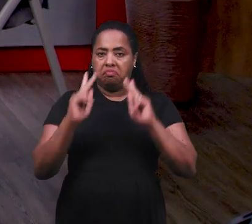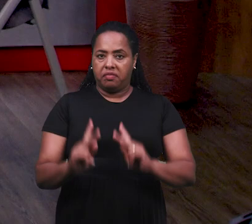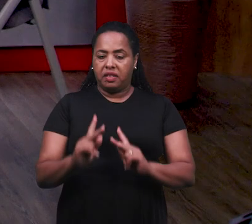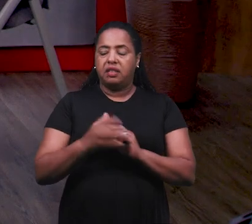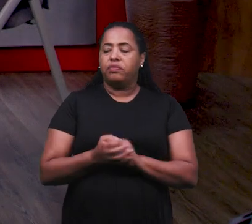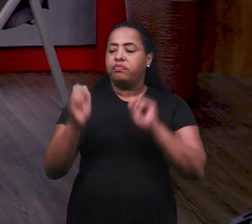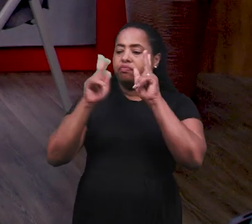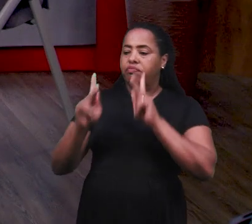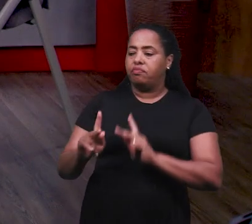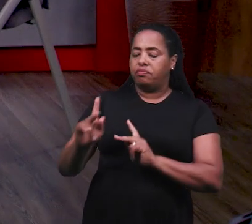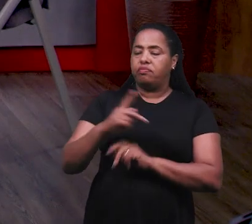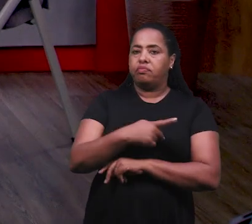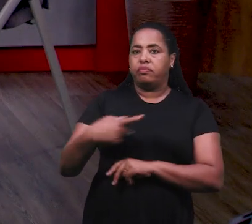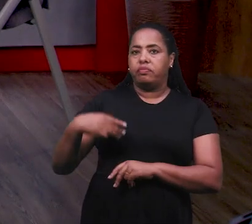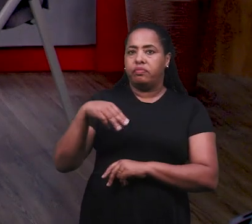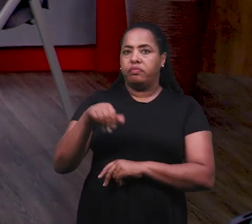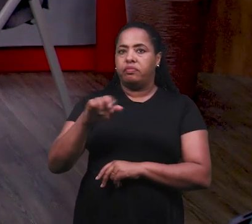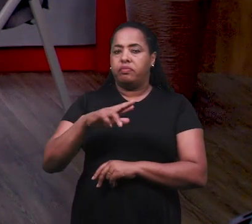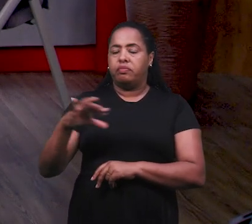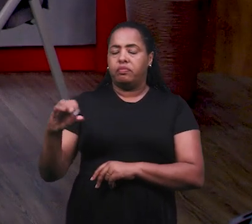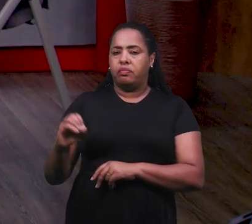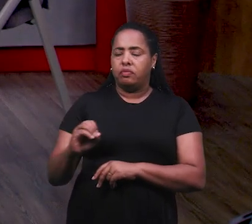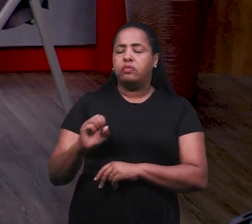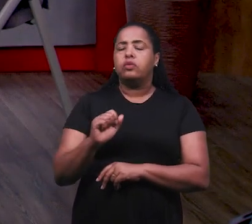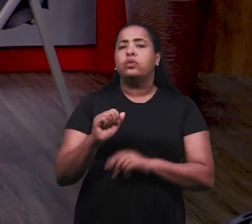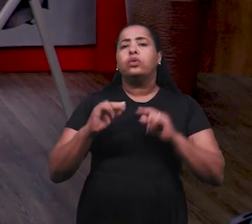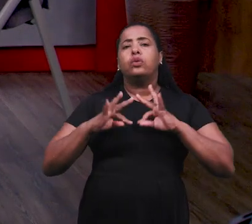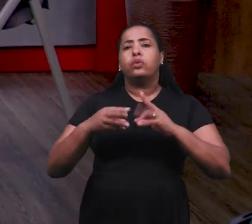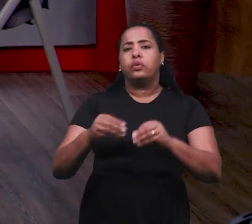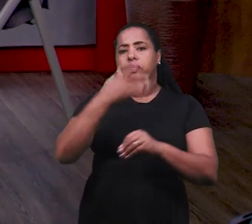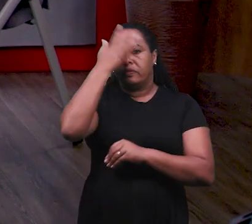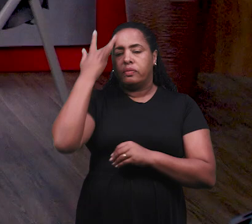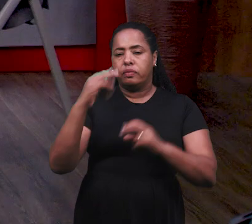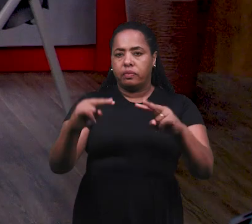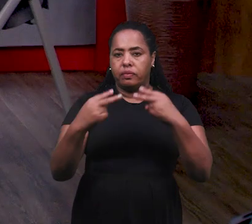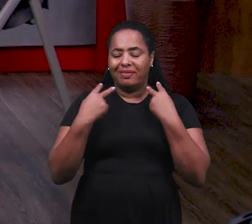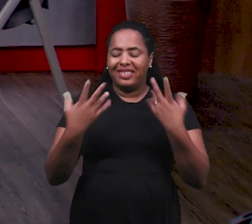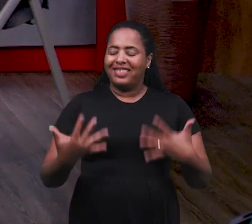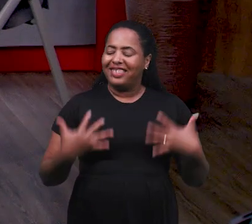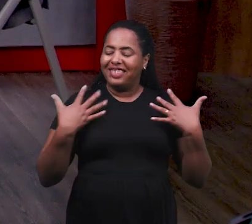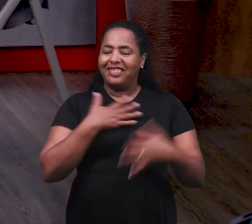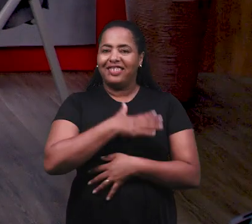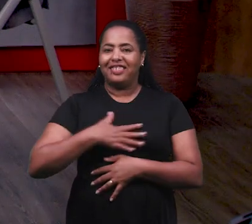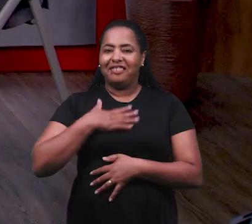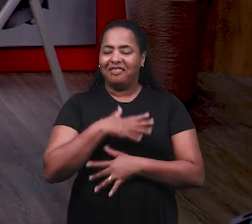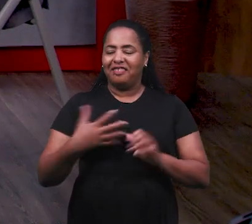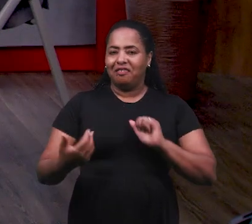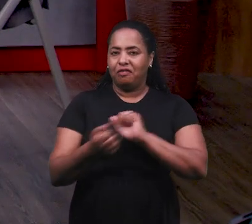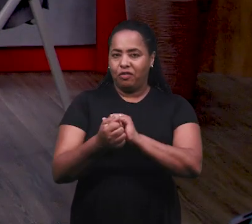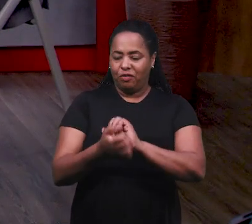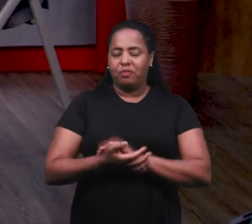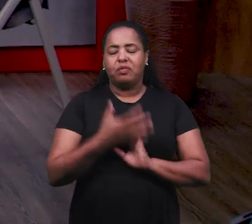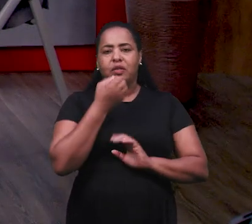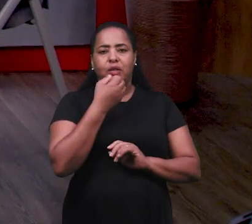pastor Marcos, a paz do Senhor a todos os nossos irmãos que estão conosco neste programa. É uma alegria, uma satisfação estarmos aqui. Muito bom.